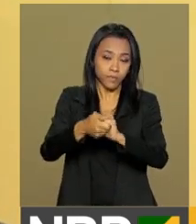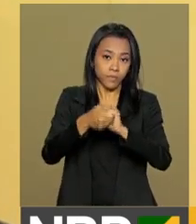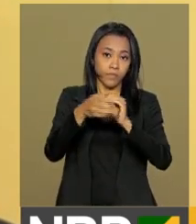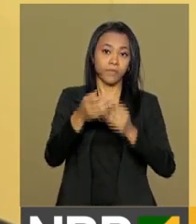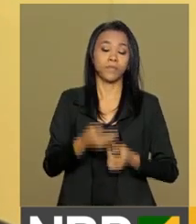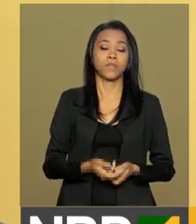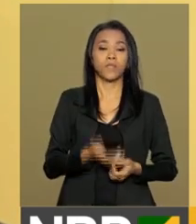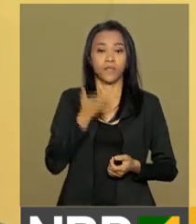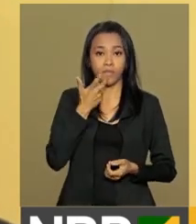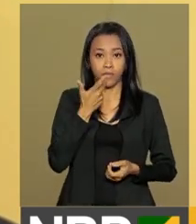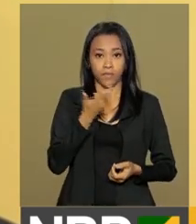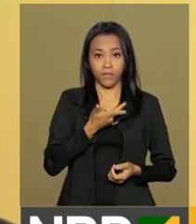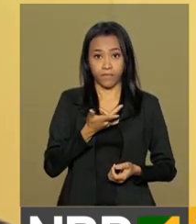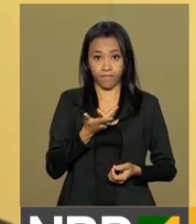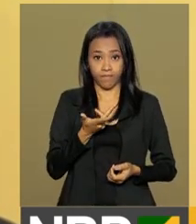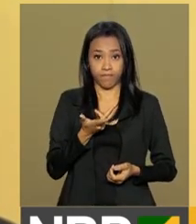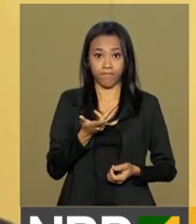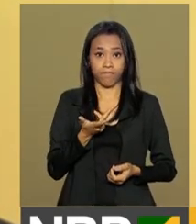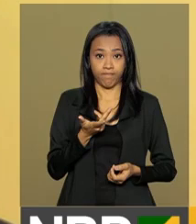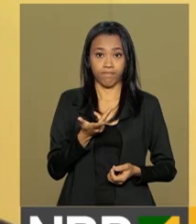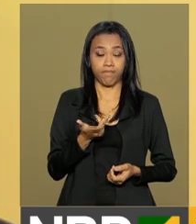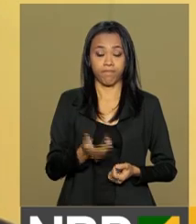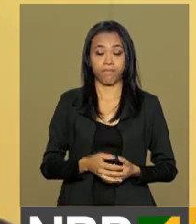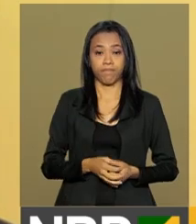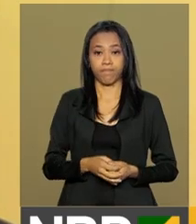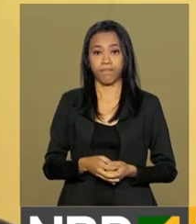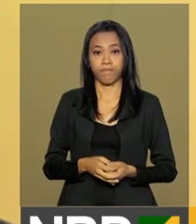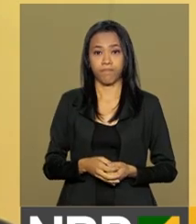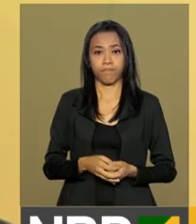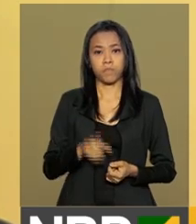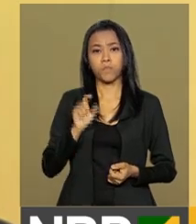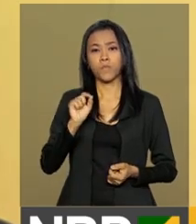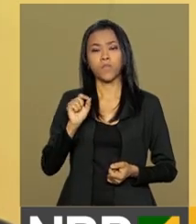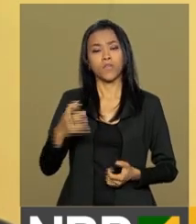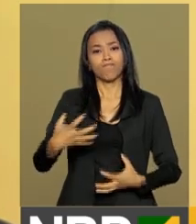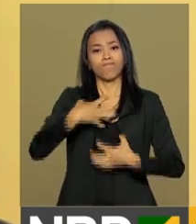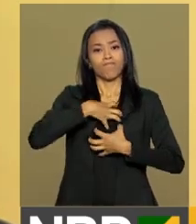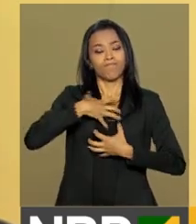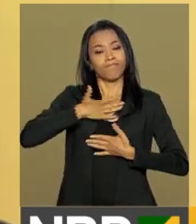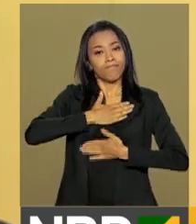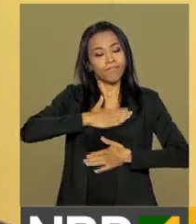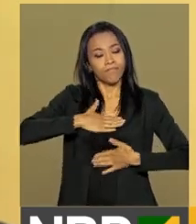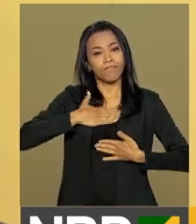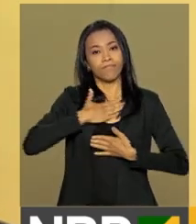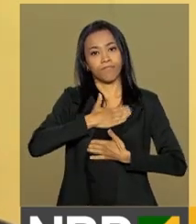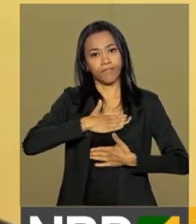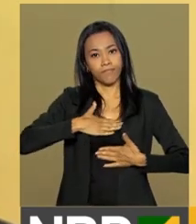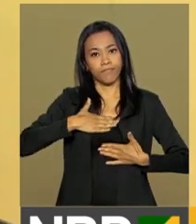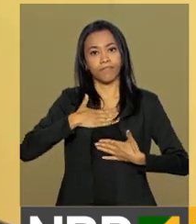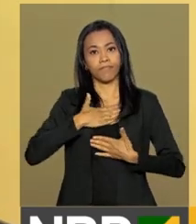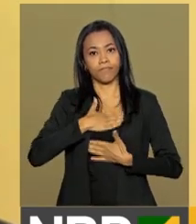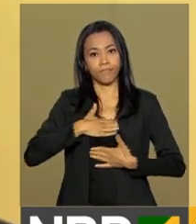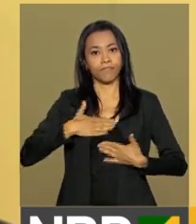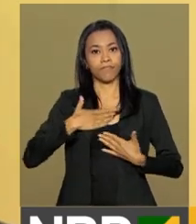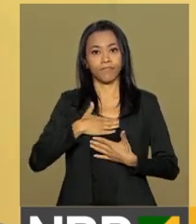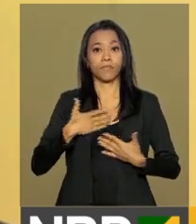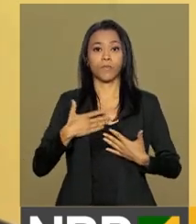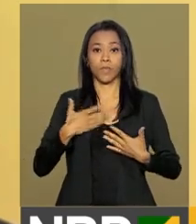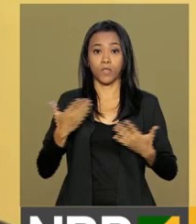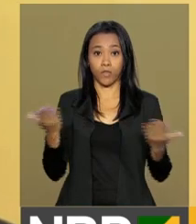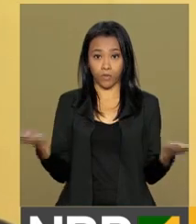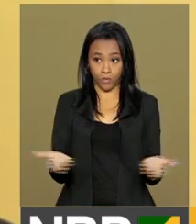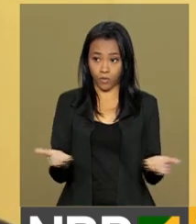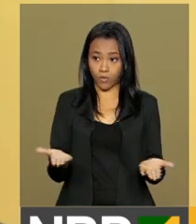e dizer, inauguralmente, da satisfação que esta solenidade